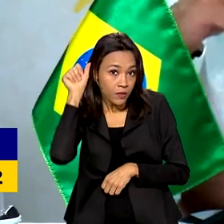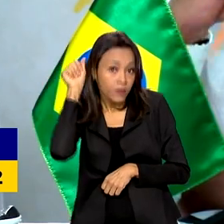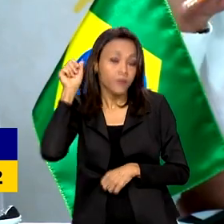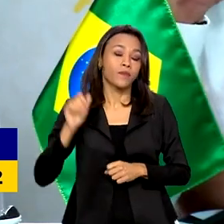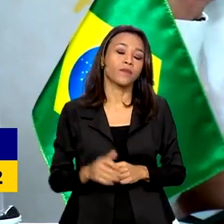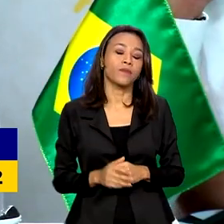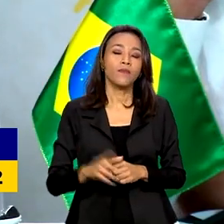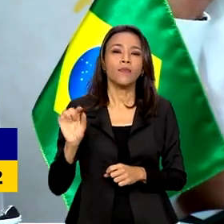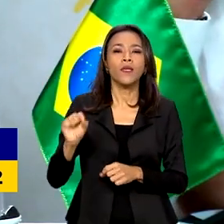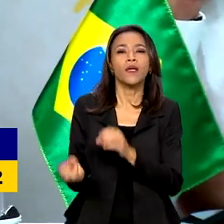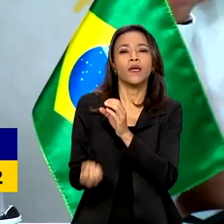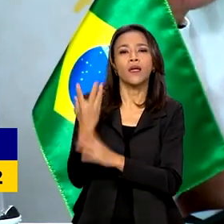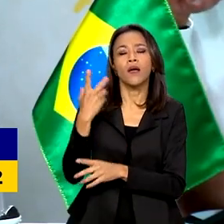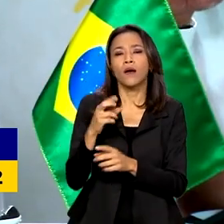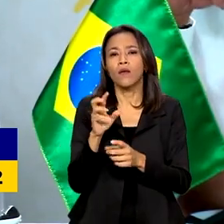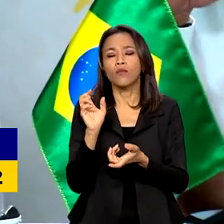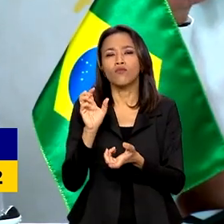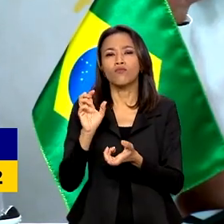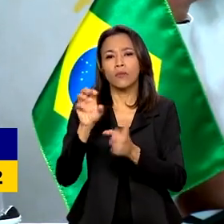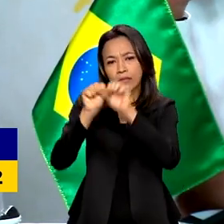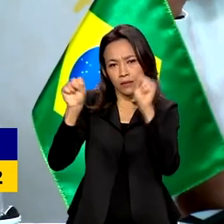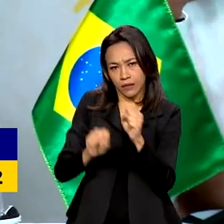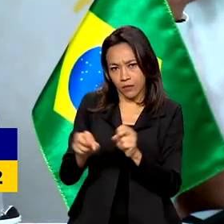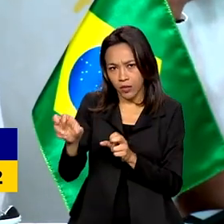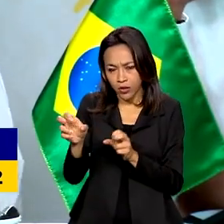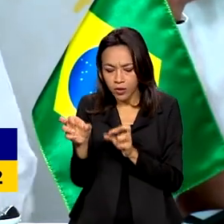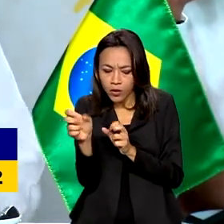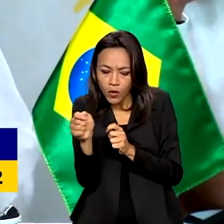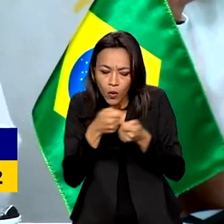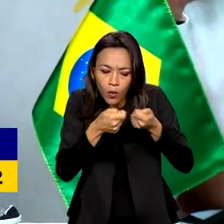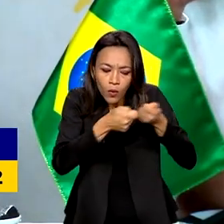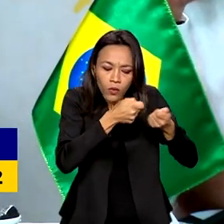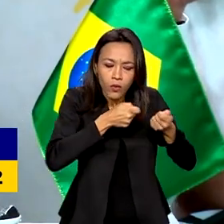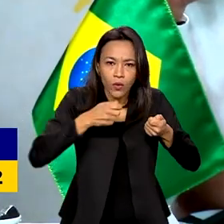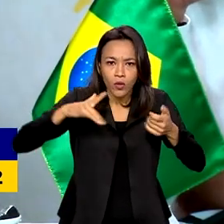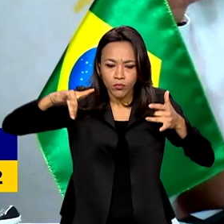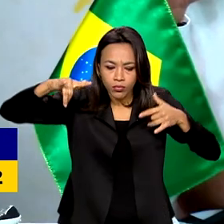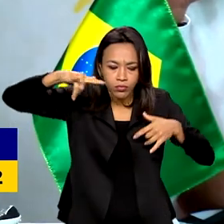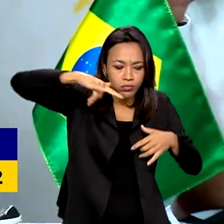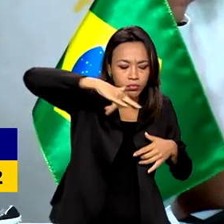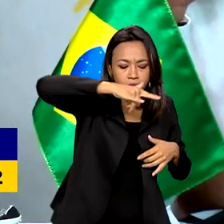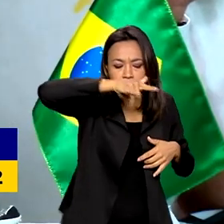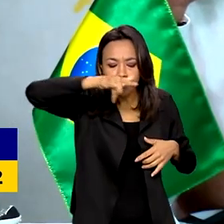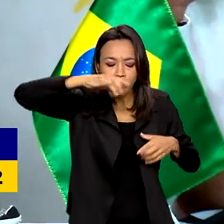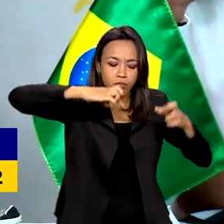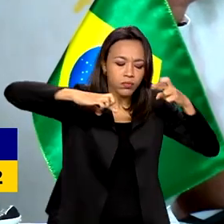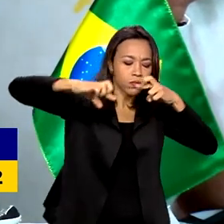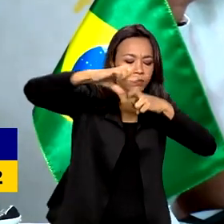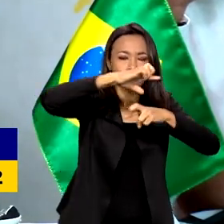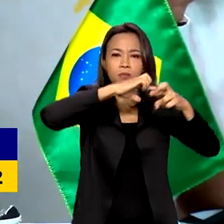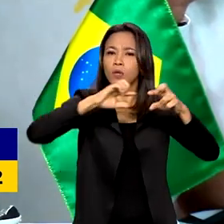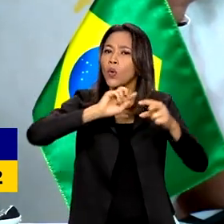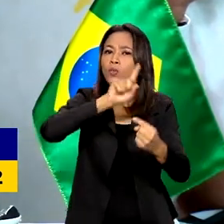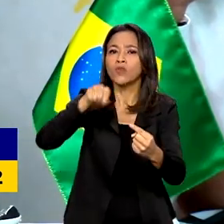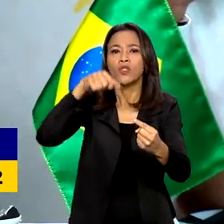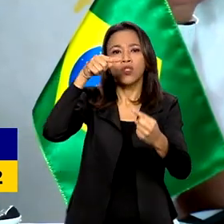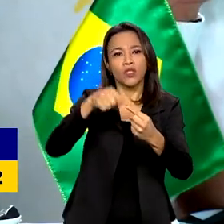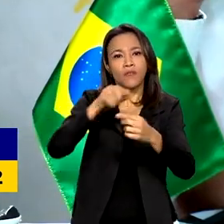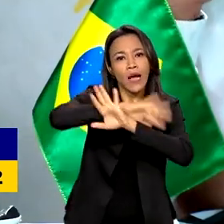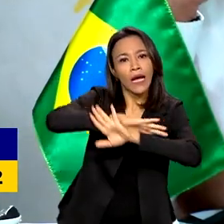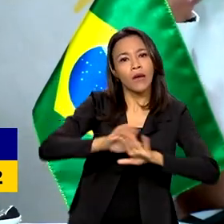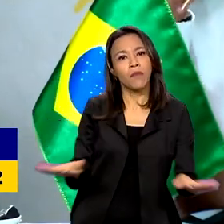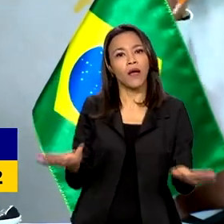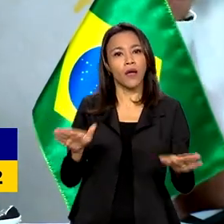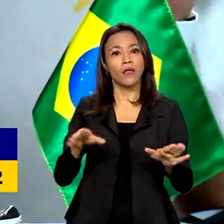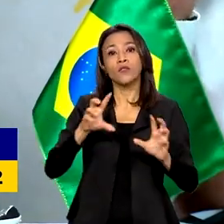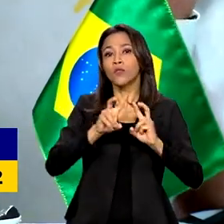de controle de tráfego aéreo integrado também será importante para desbaratar as rotas